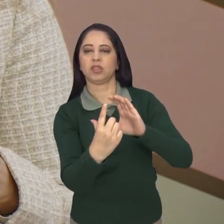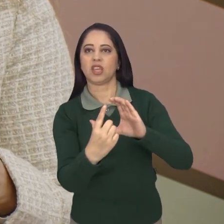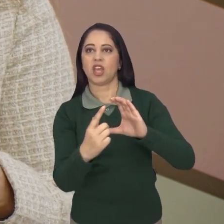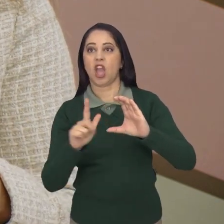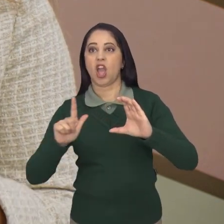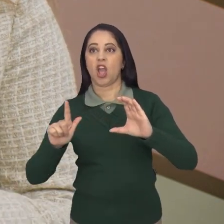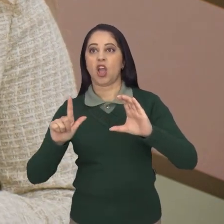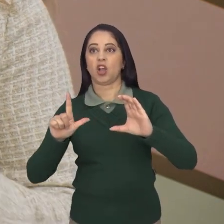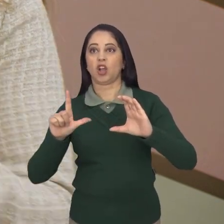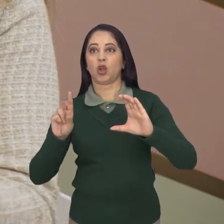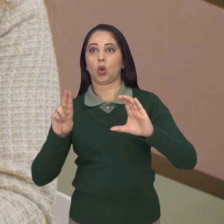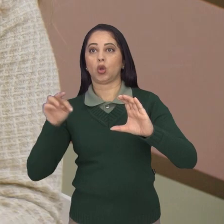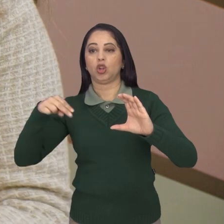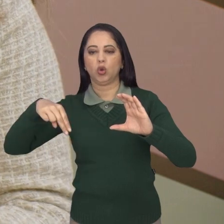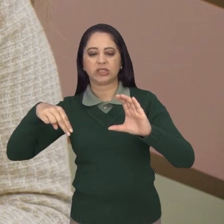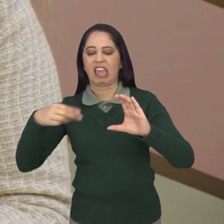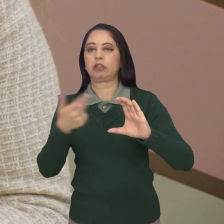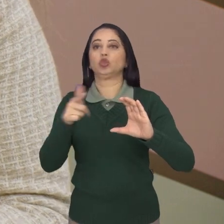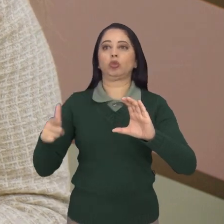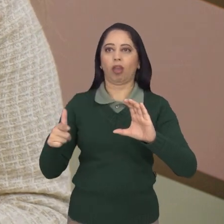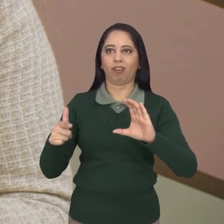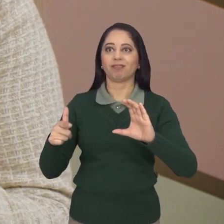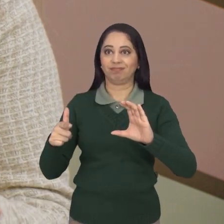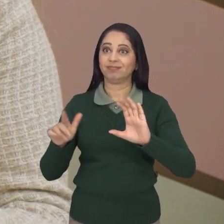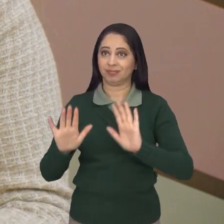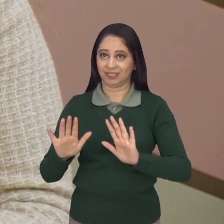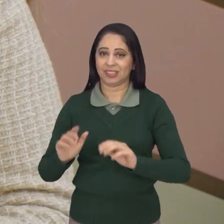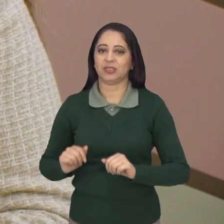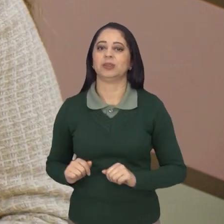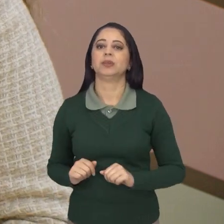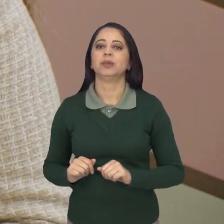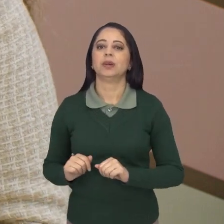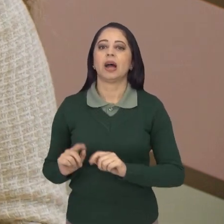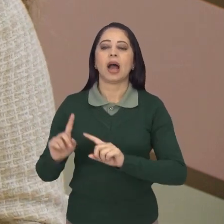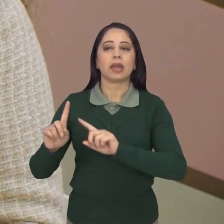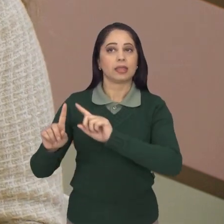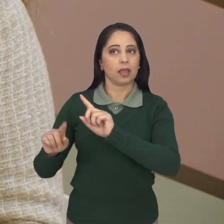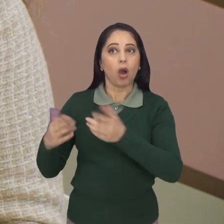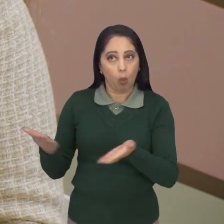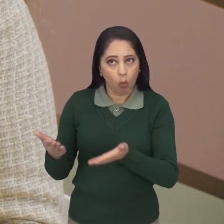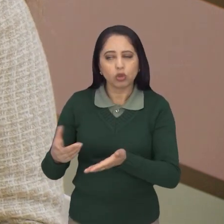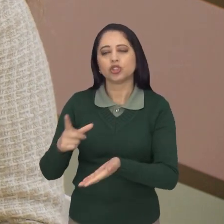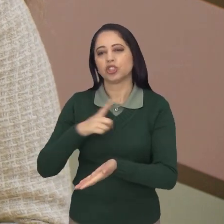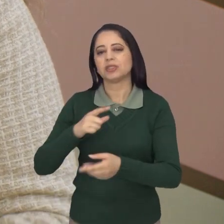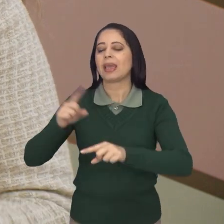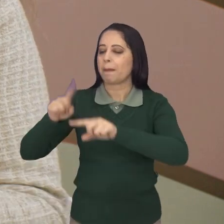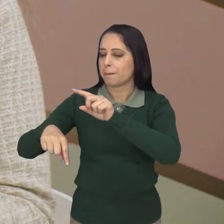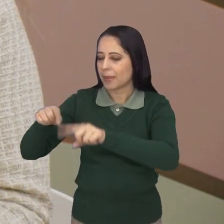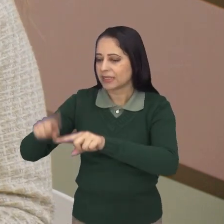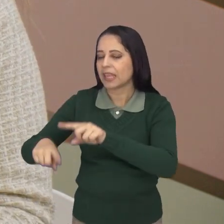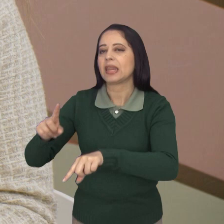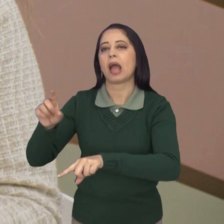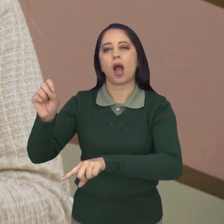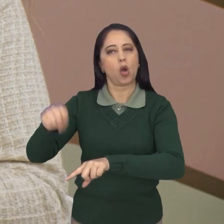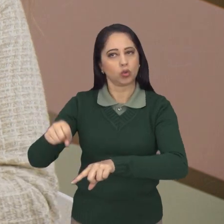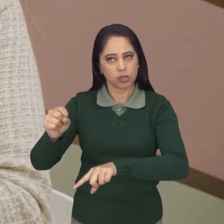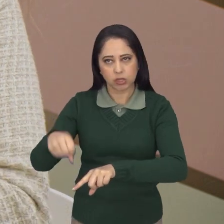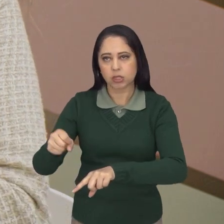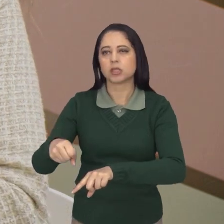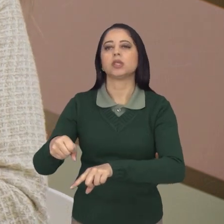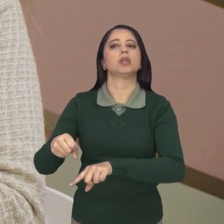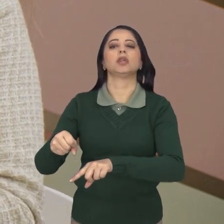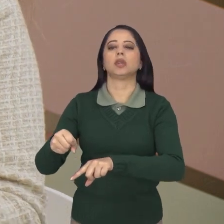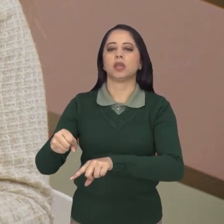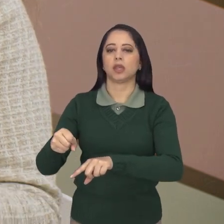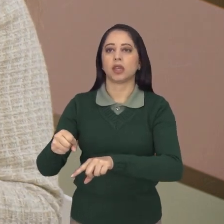da próxima lei, que é da exclusão dos alimentos, né, alergênicos. Então, assim, hoje a gente tem essa restrição, são